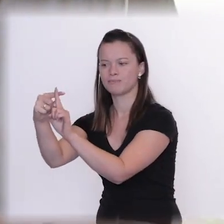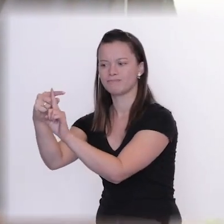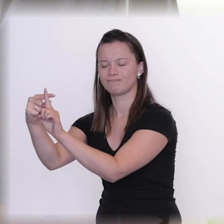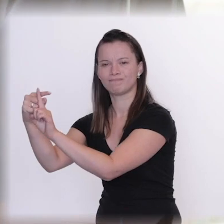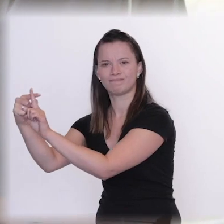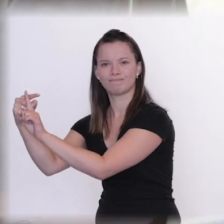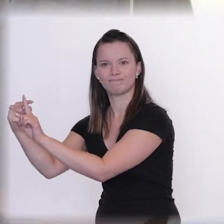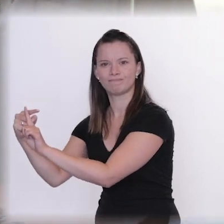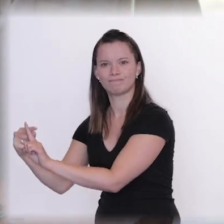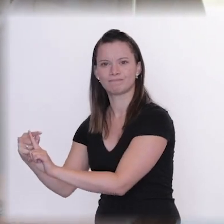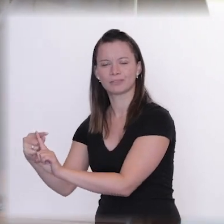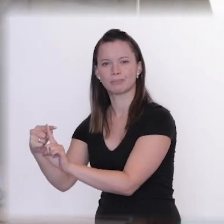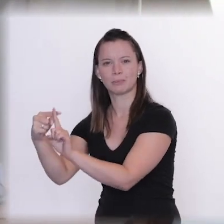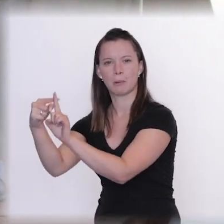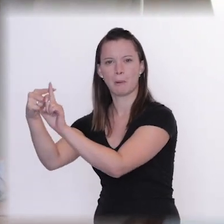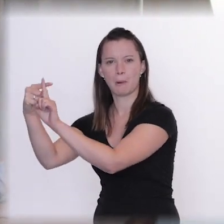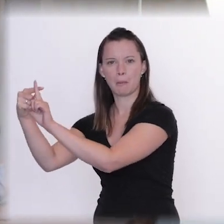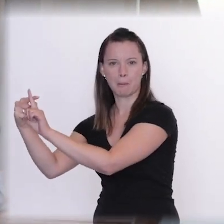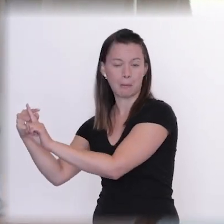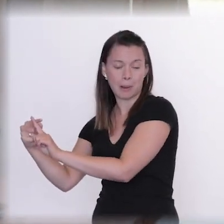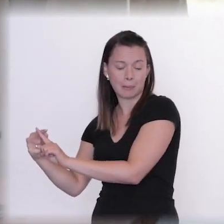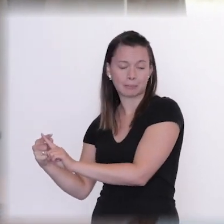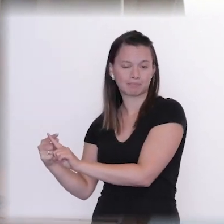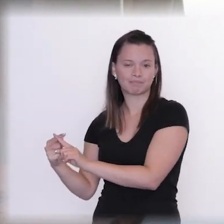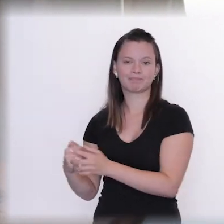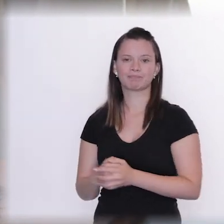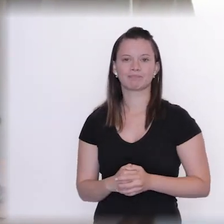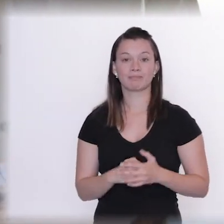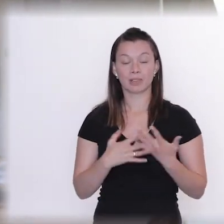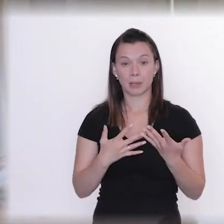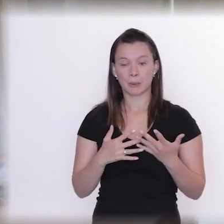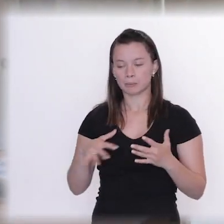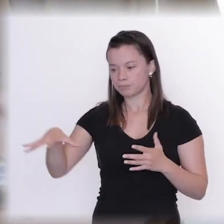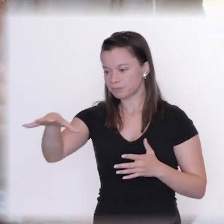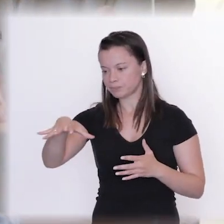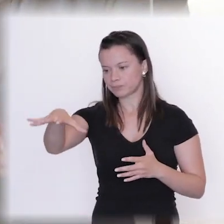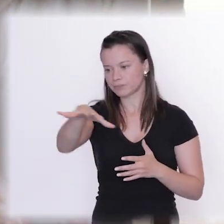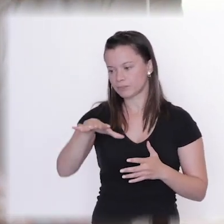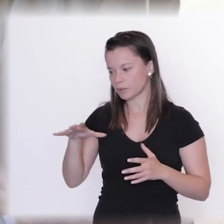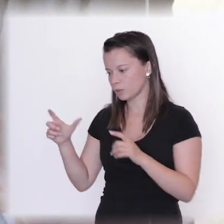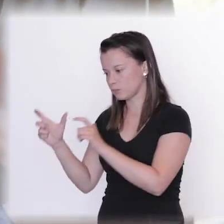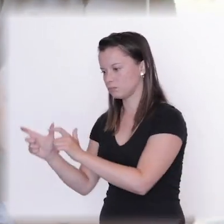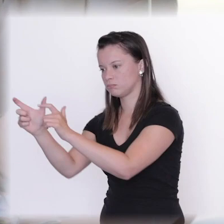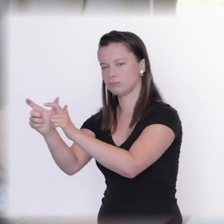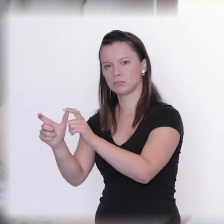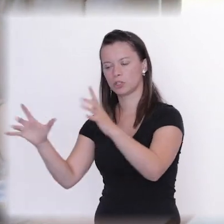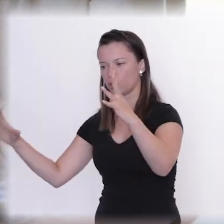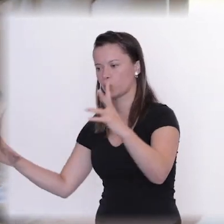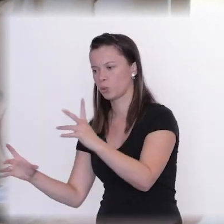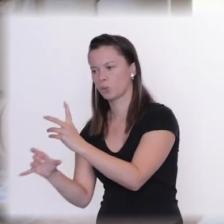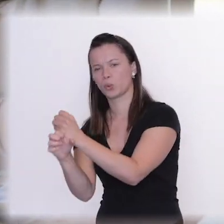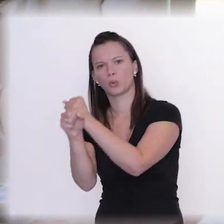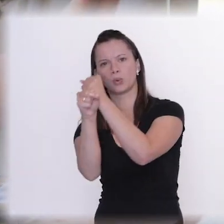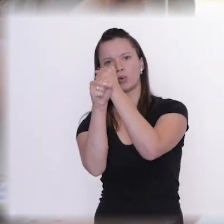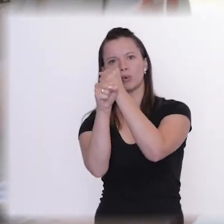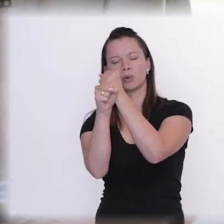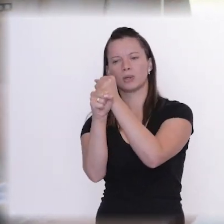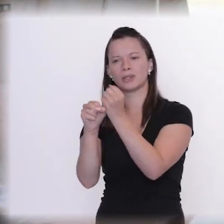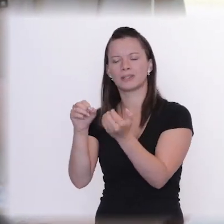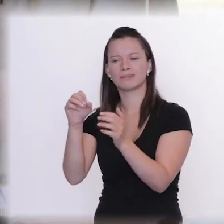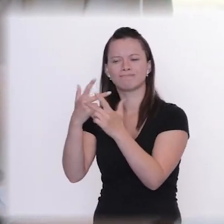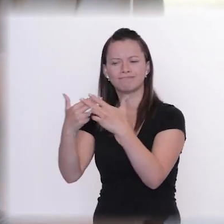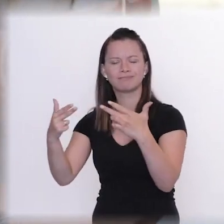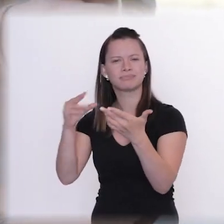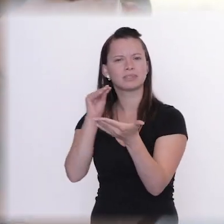gente está falando. Territórios onde você tem esse somatório de precariedades e não só precariedades em